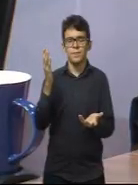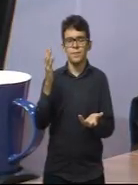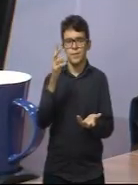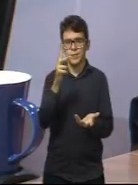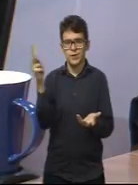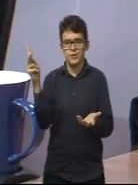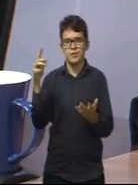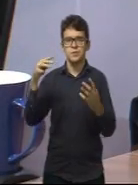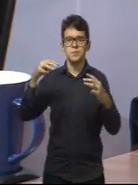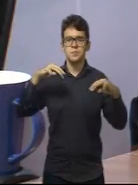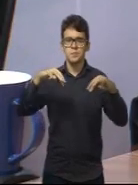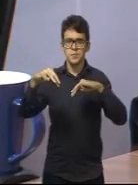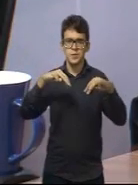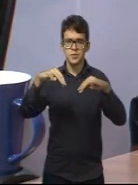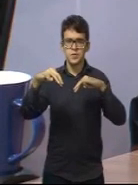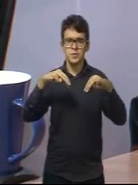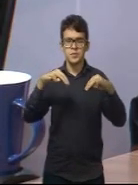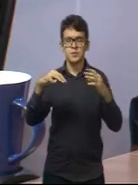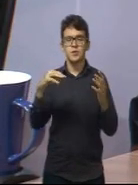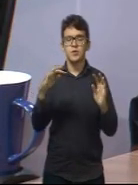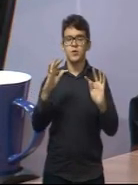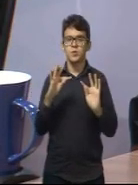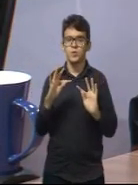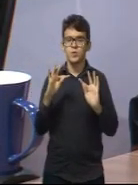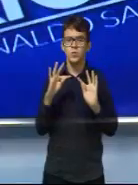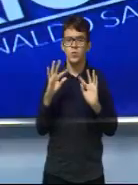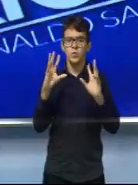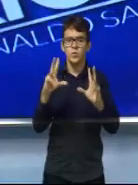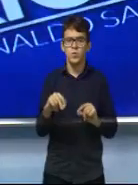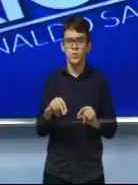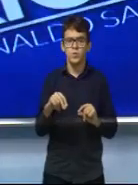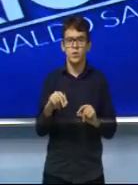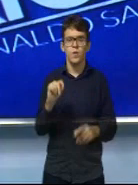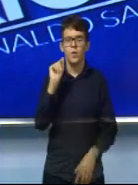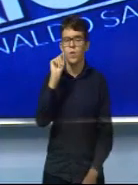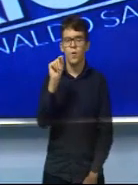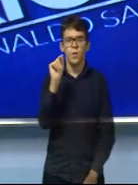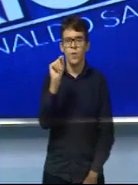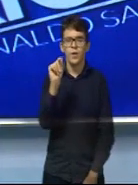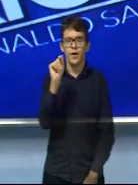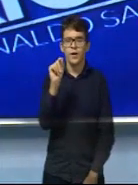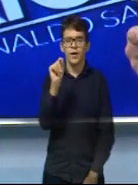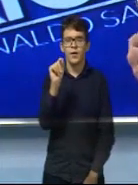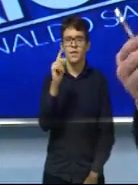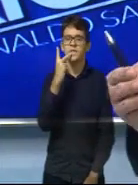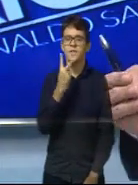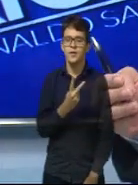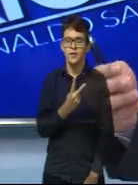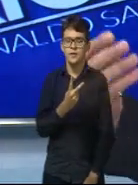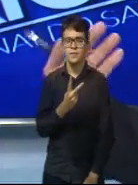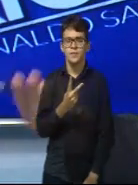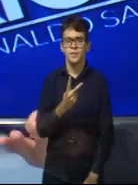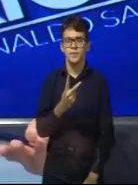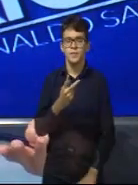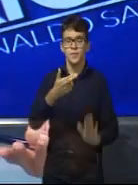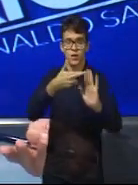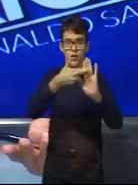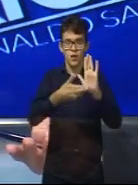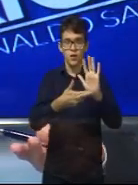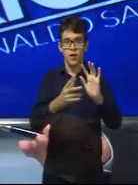Henrique Meirelles, enfim, e toda a sua base de apoio, é de que essa reforma tornou-se condição sine qua